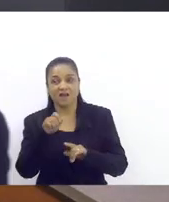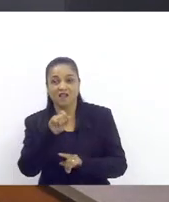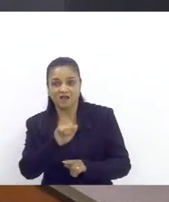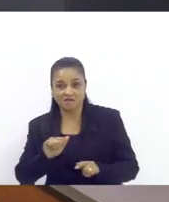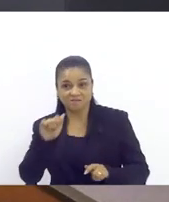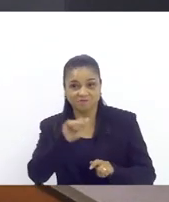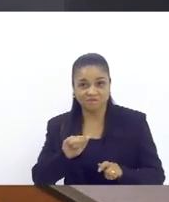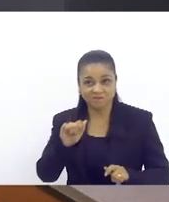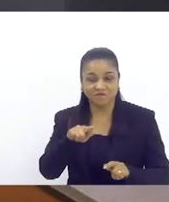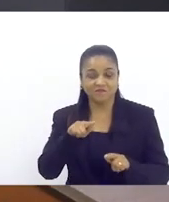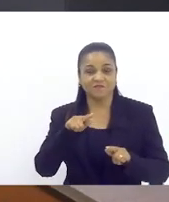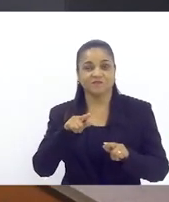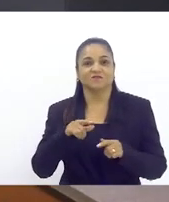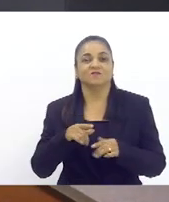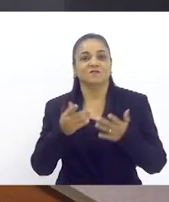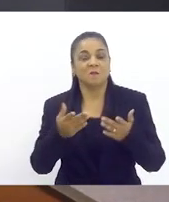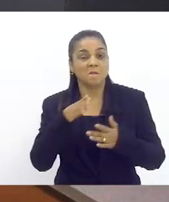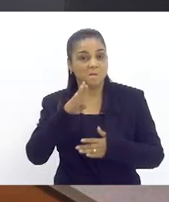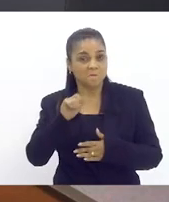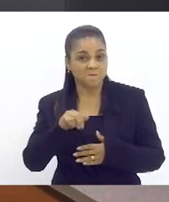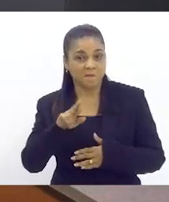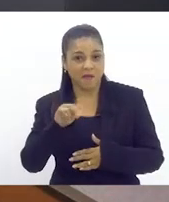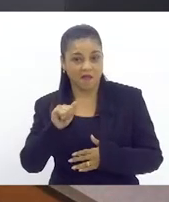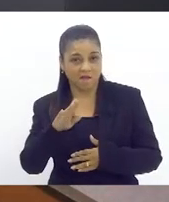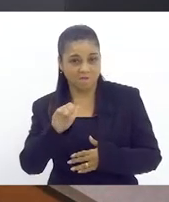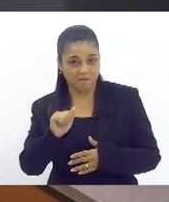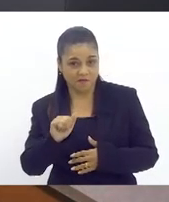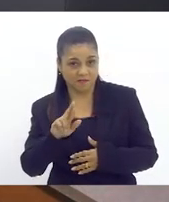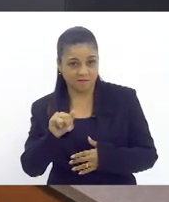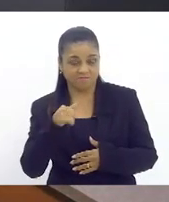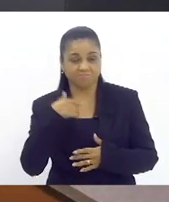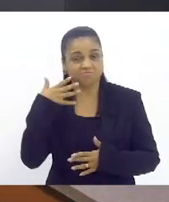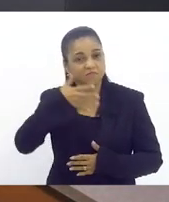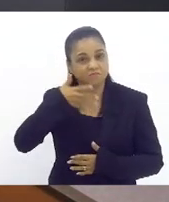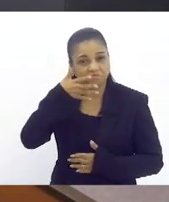obrigado pela presença Bárbara palavra sua